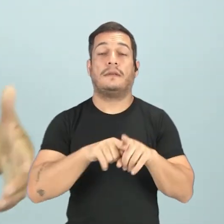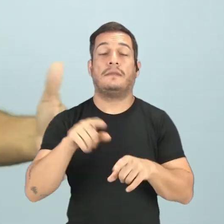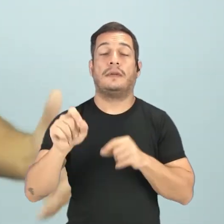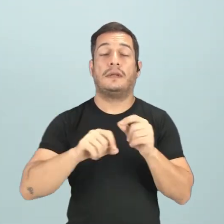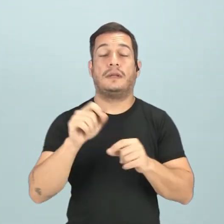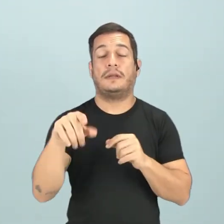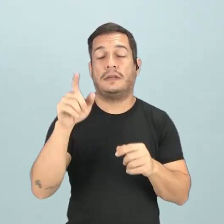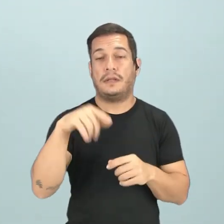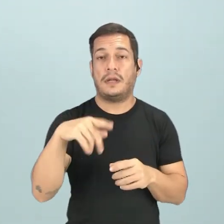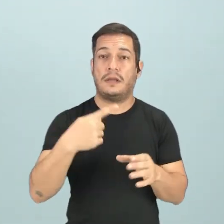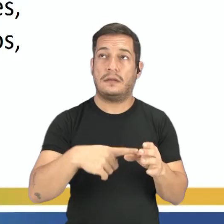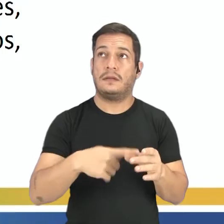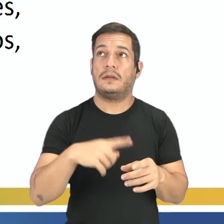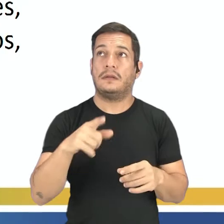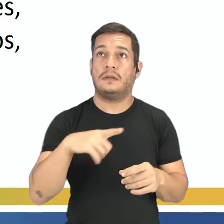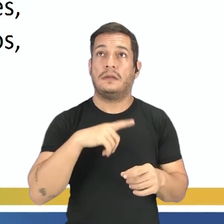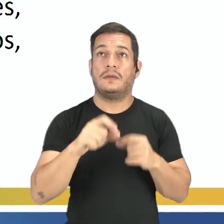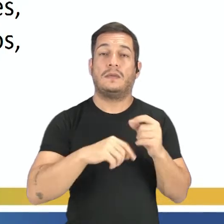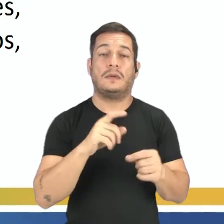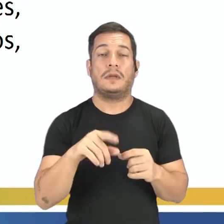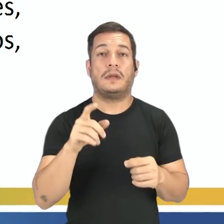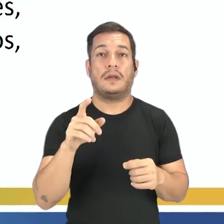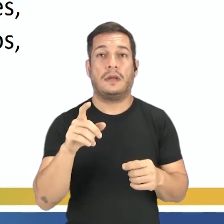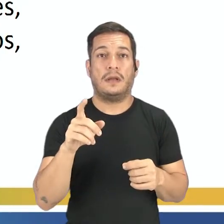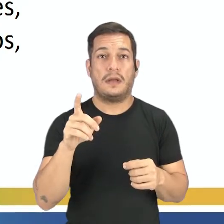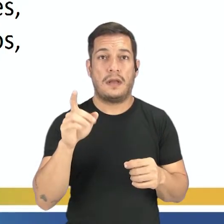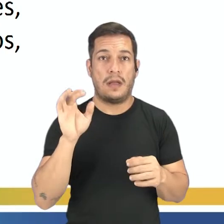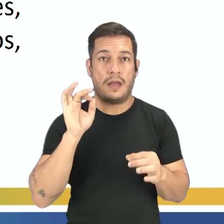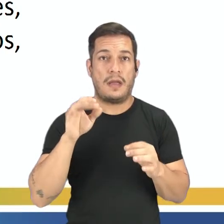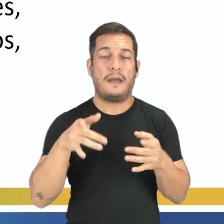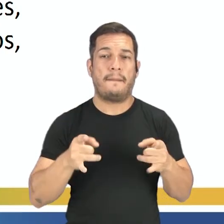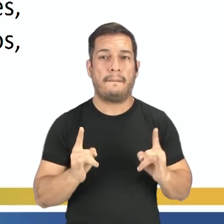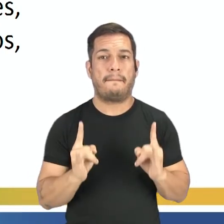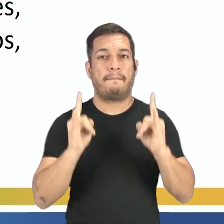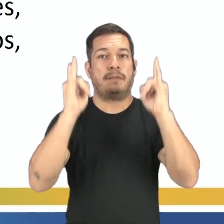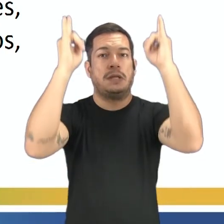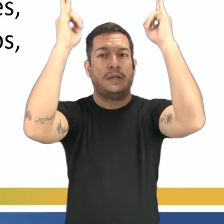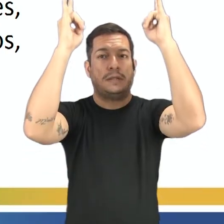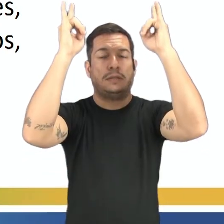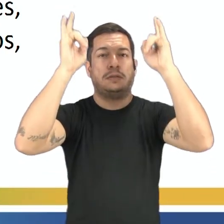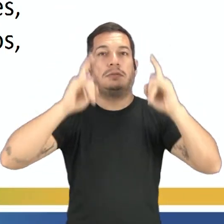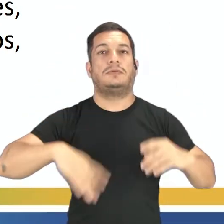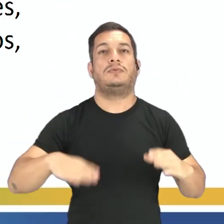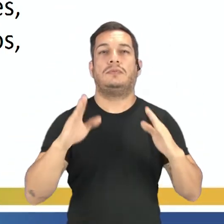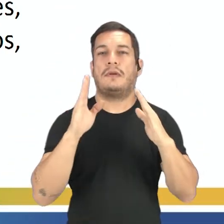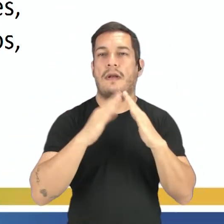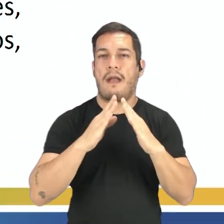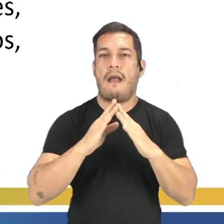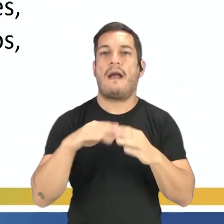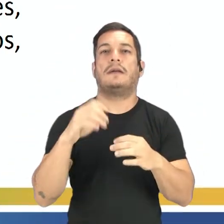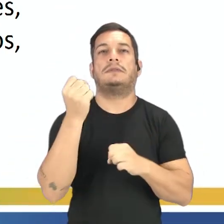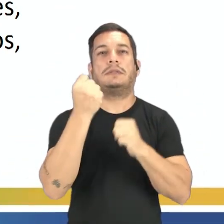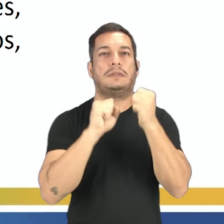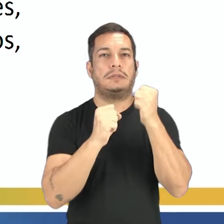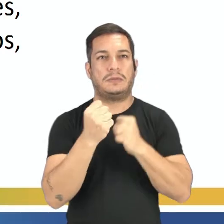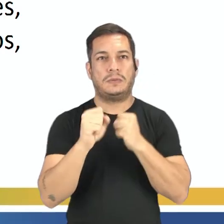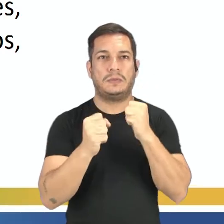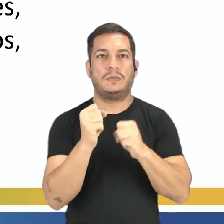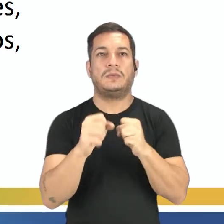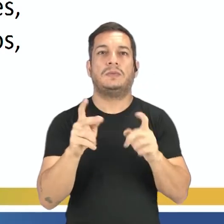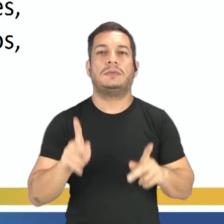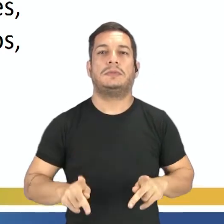por elementos como os arquitetônicos, né? Os grandes prédios que é formado, que é construído pelos